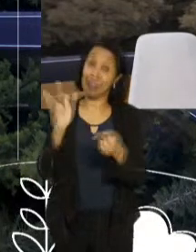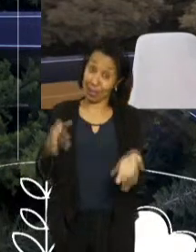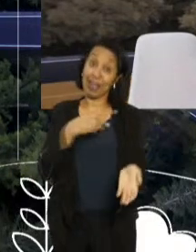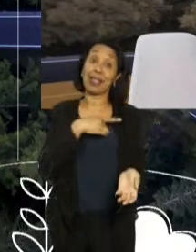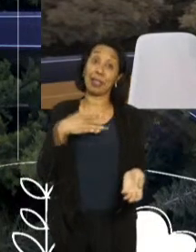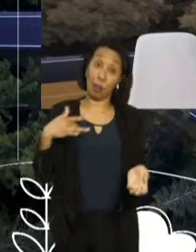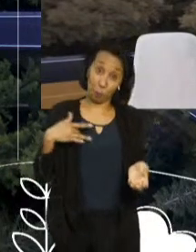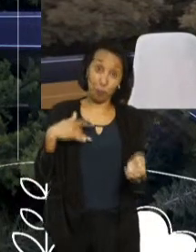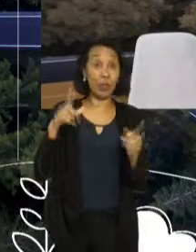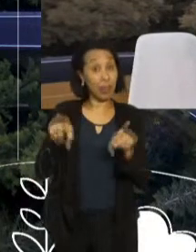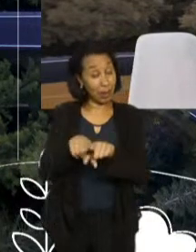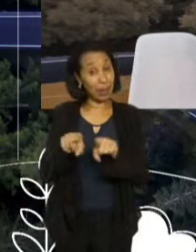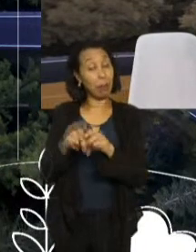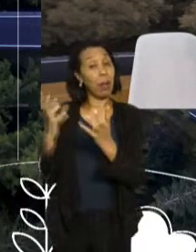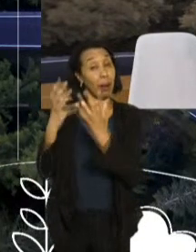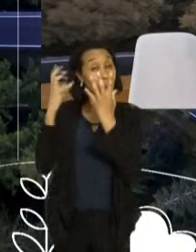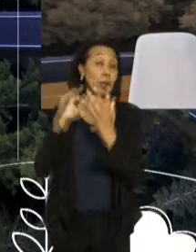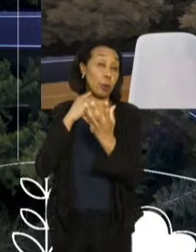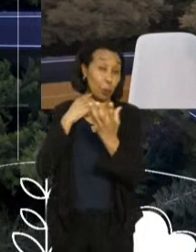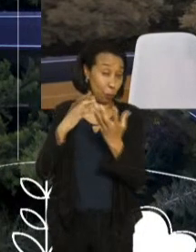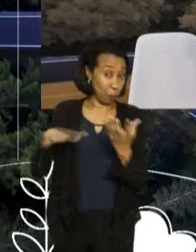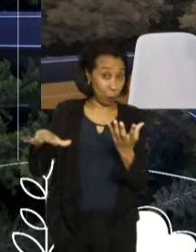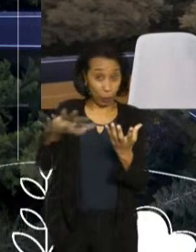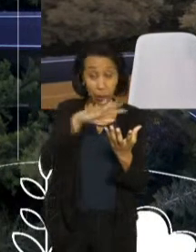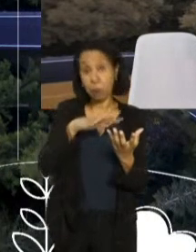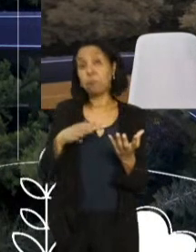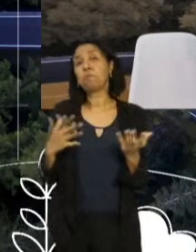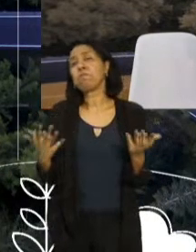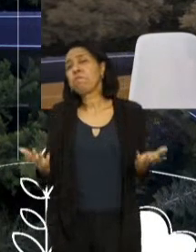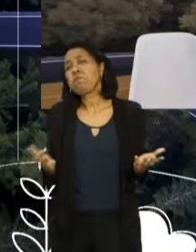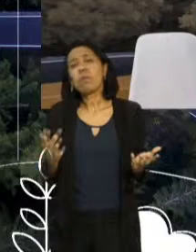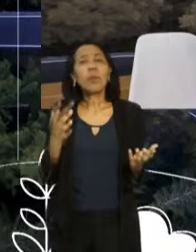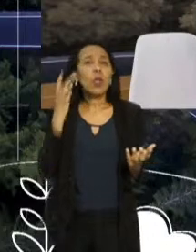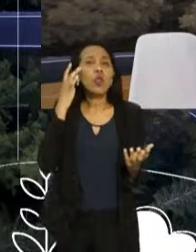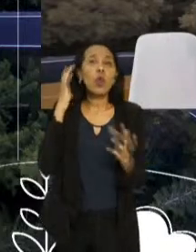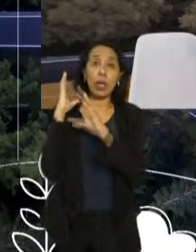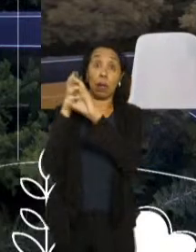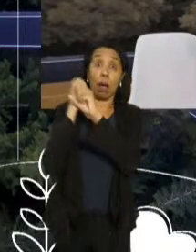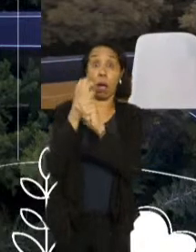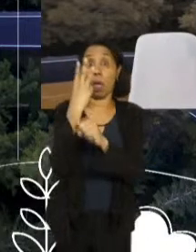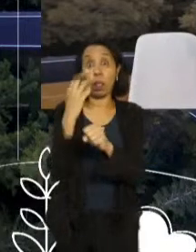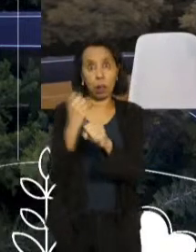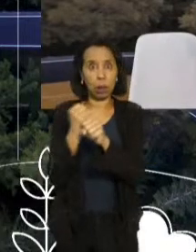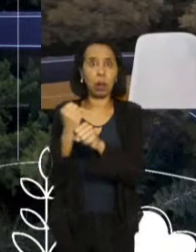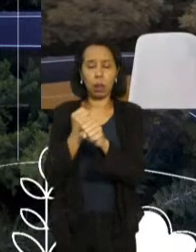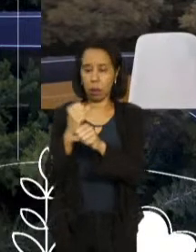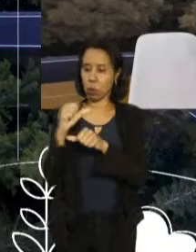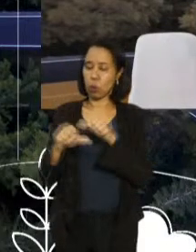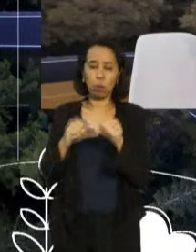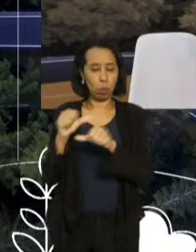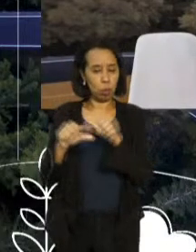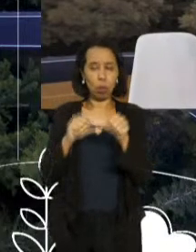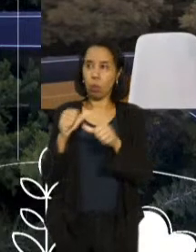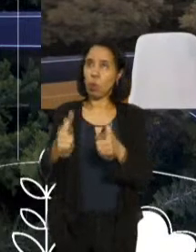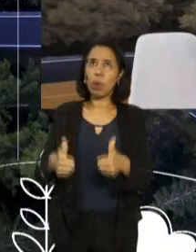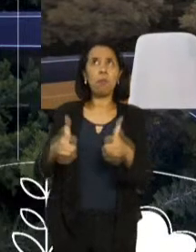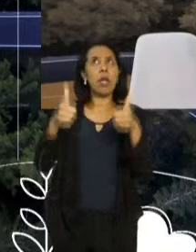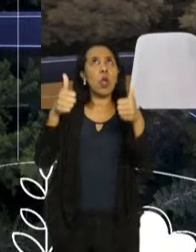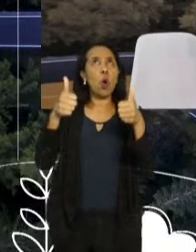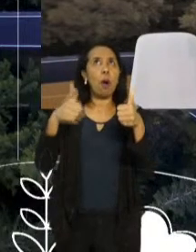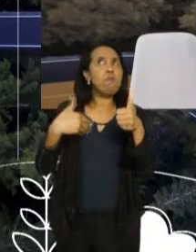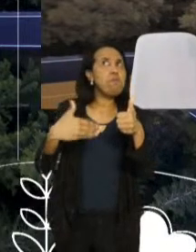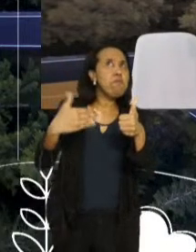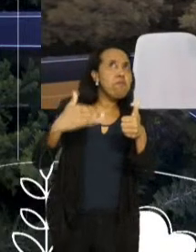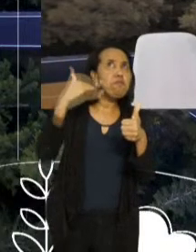e da poluição. E aí, uma curiosidade, o que mudou nesses 30 anos? O que avançou? O que a gente